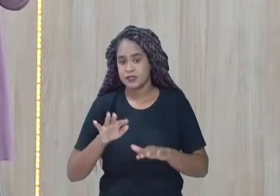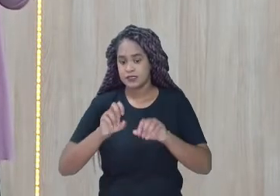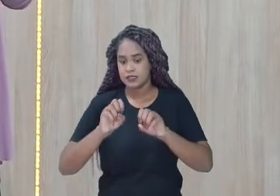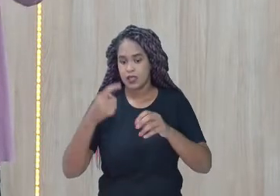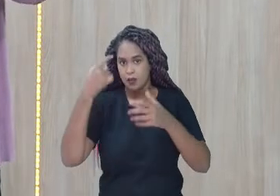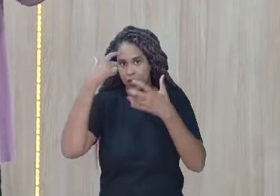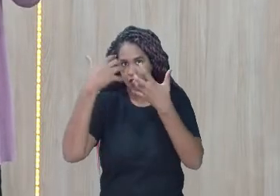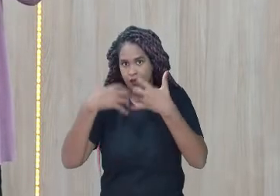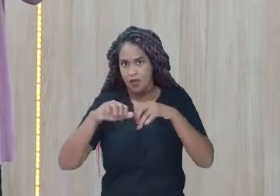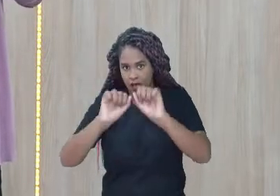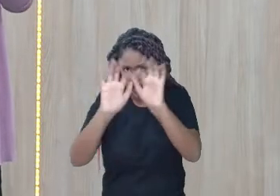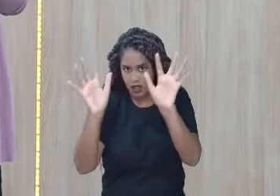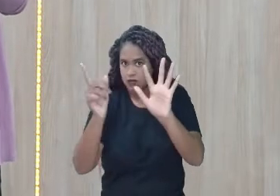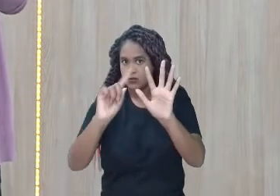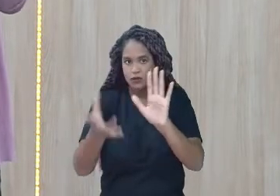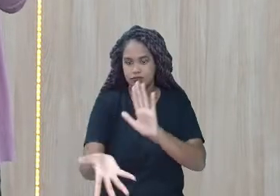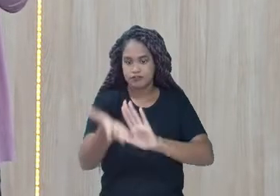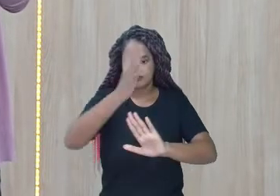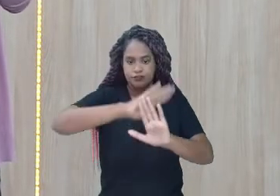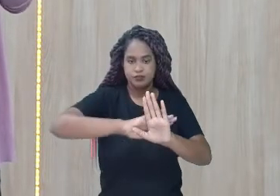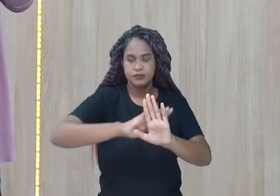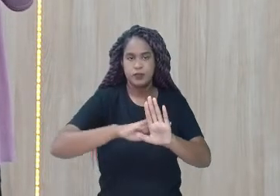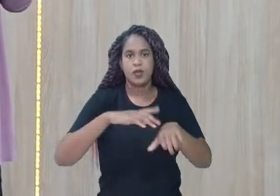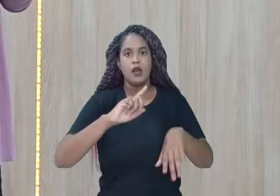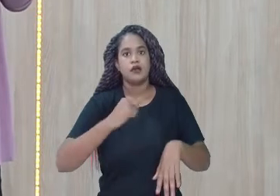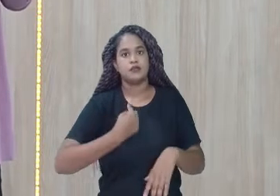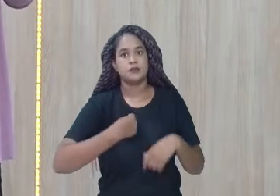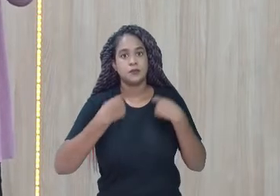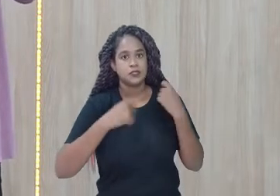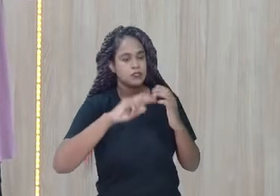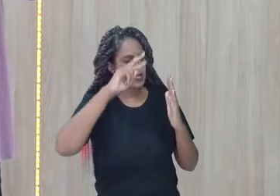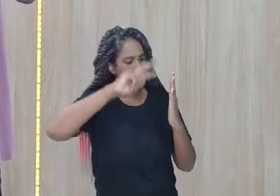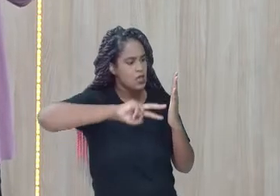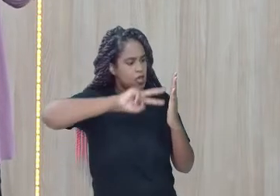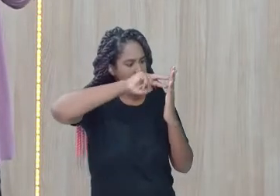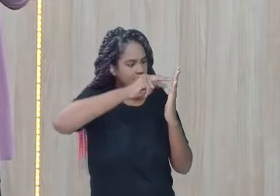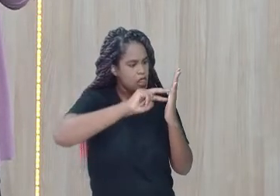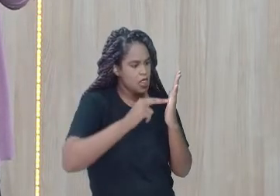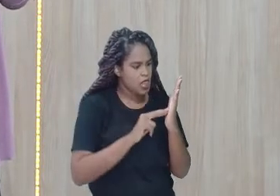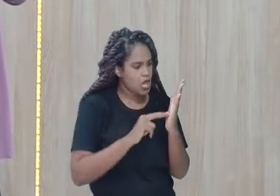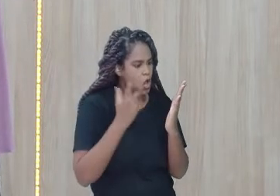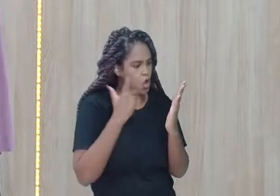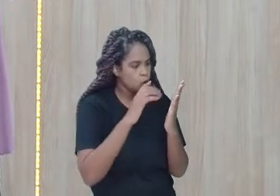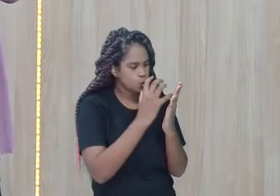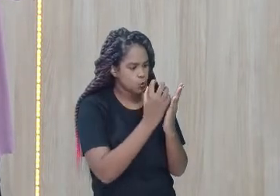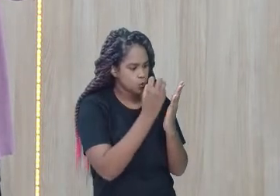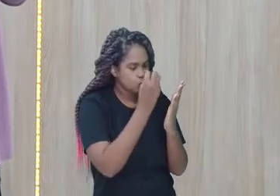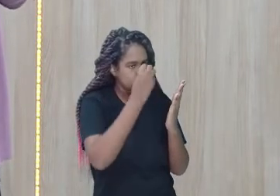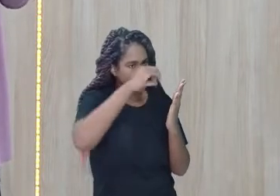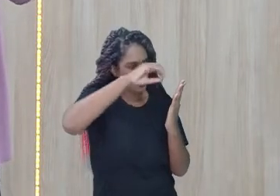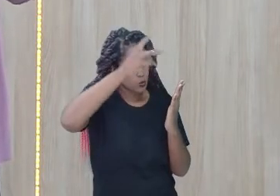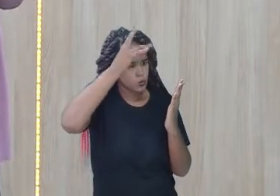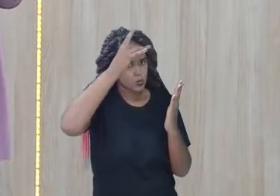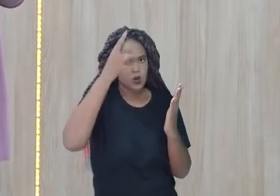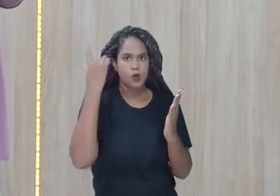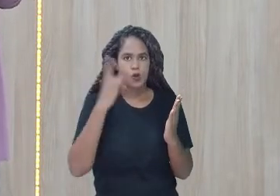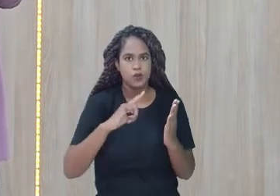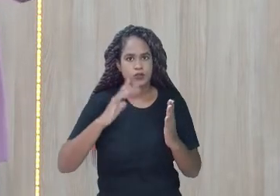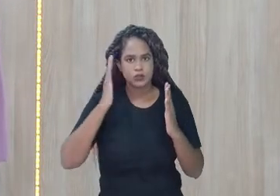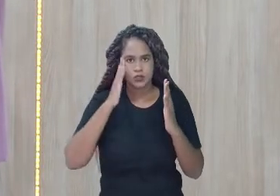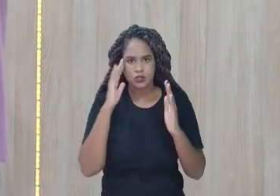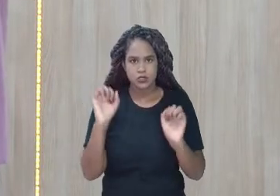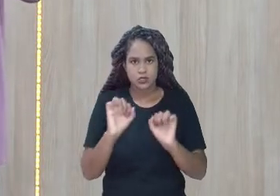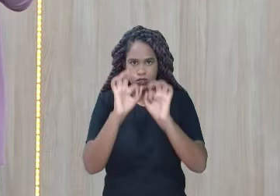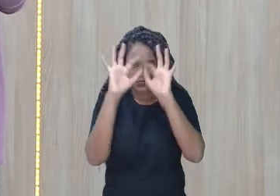implícita. Então, a gente precisa, através da nossa interpretação, conseguir tirar da fábula o que é que ela quer dizer com toda